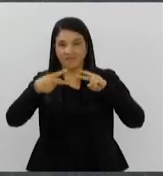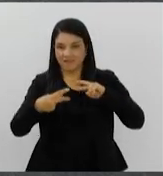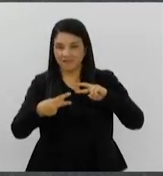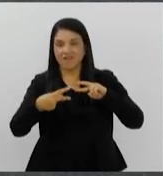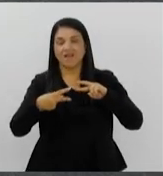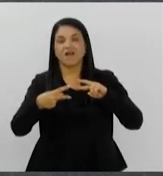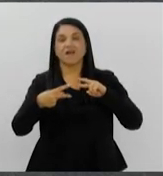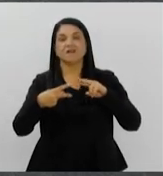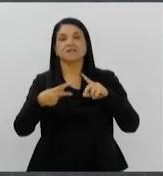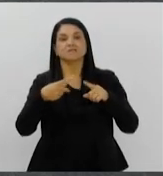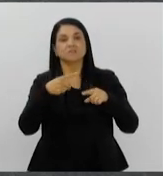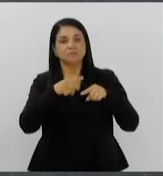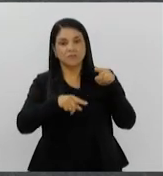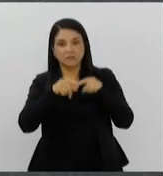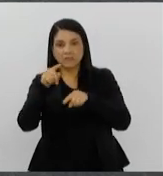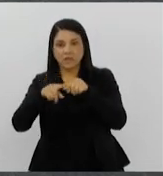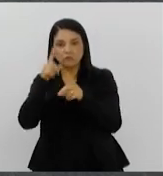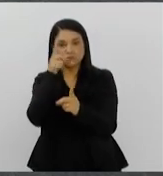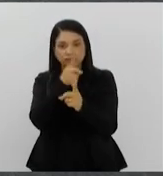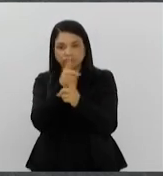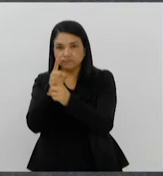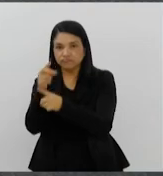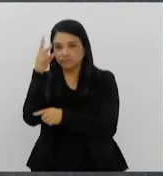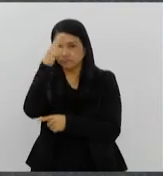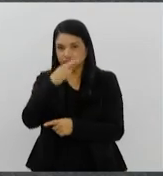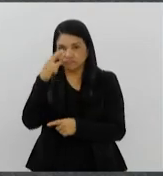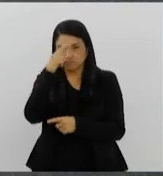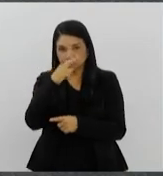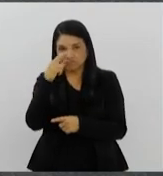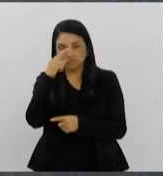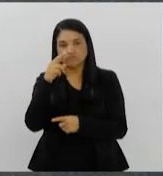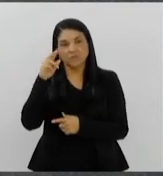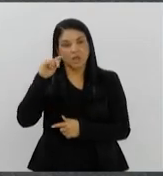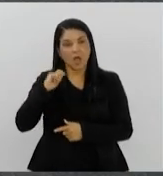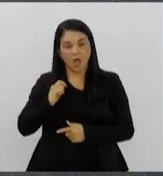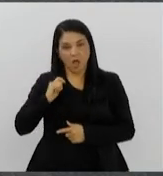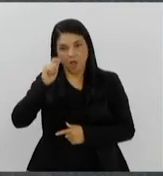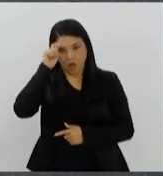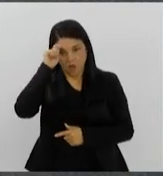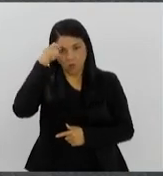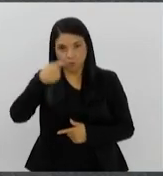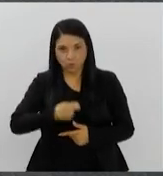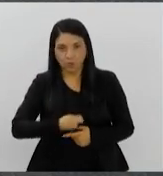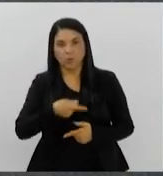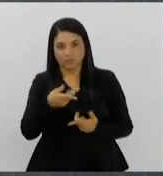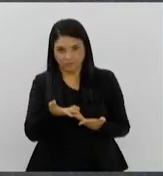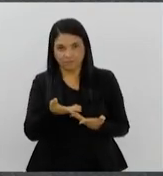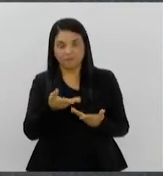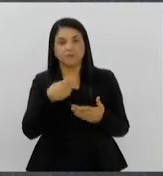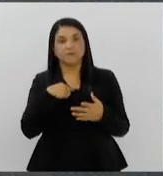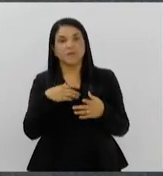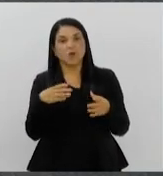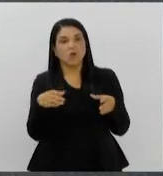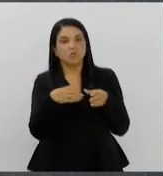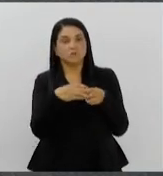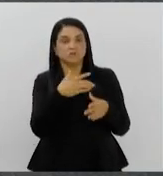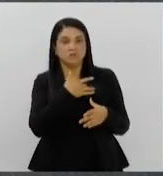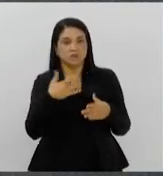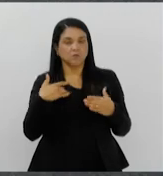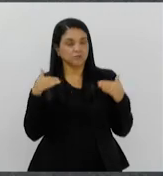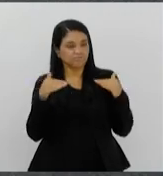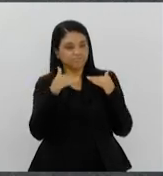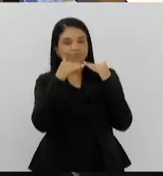de investigação e de identificação de autor e materialidade. Por isso, pela Comissão de Saúde, nosso parecer é